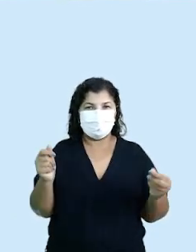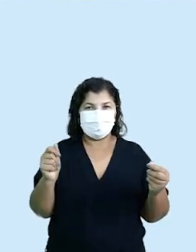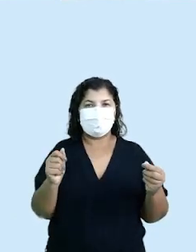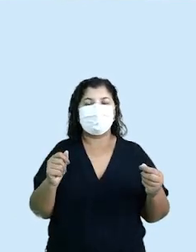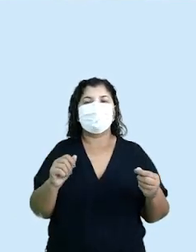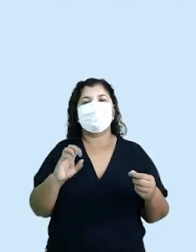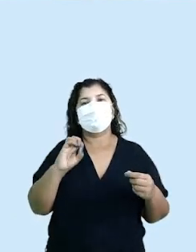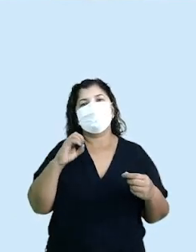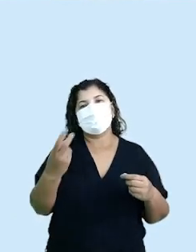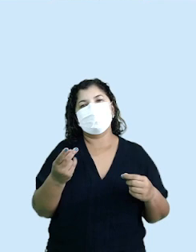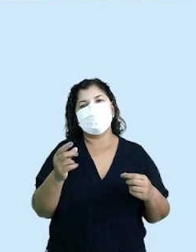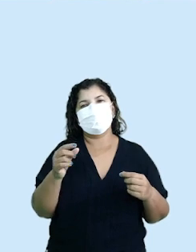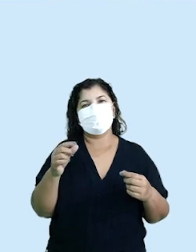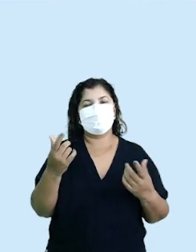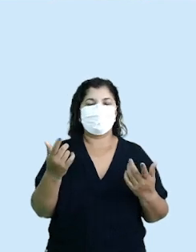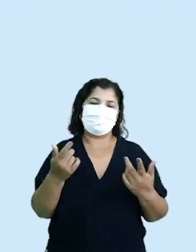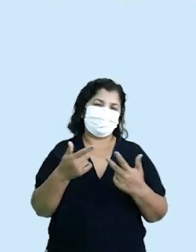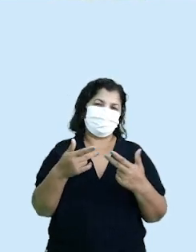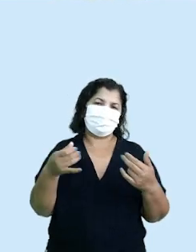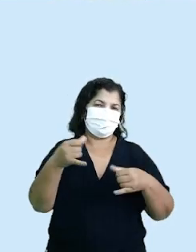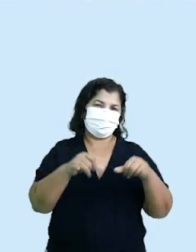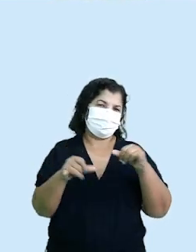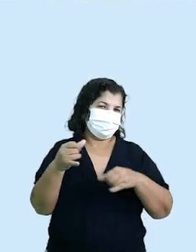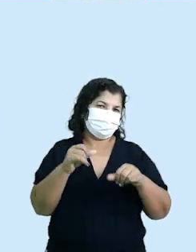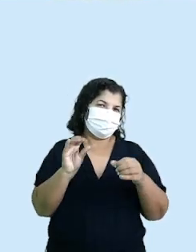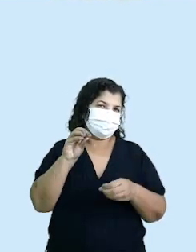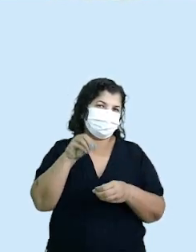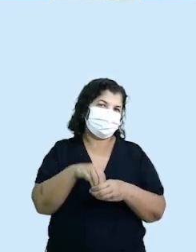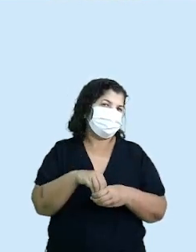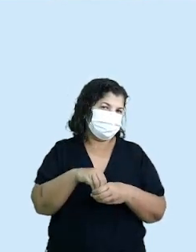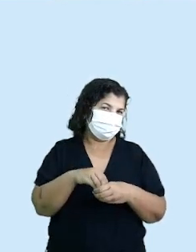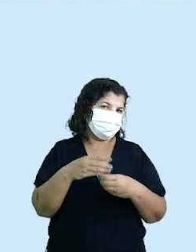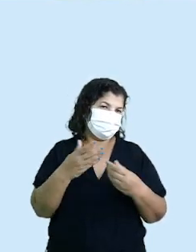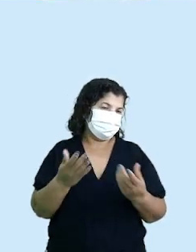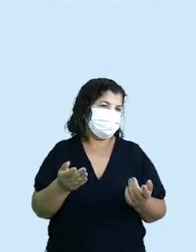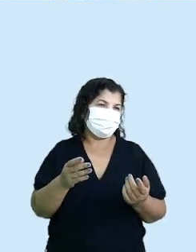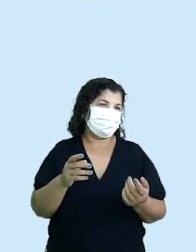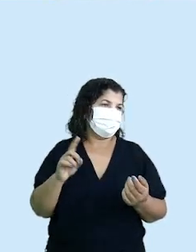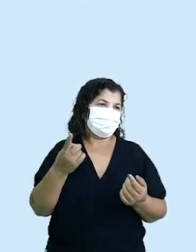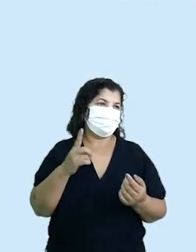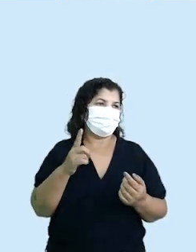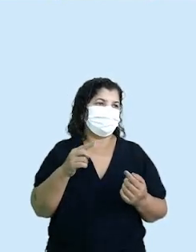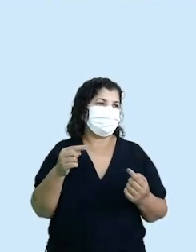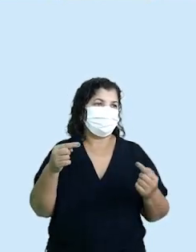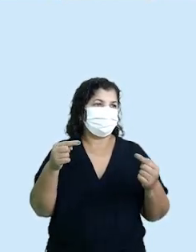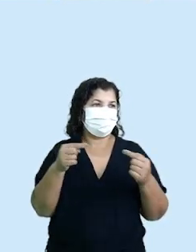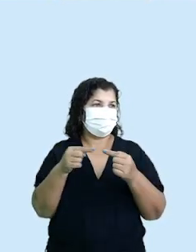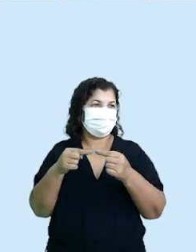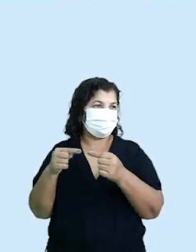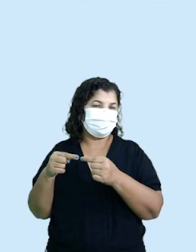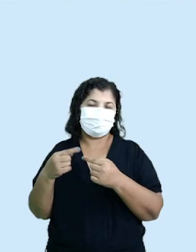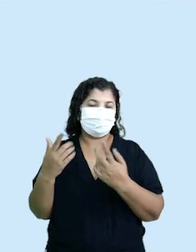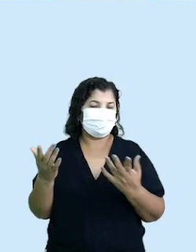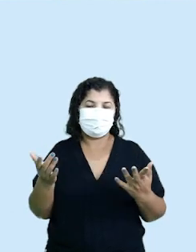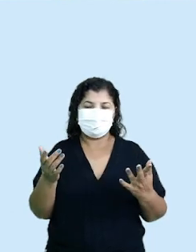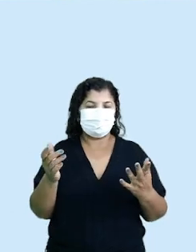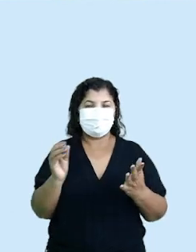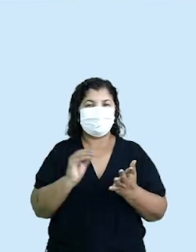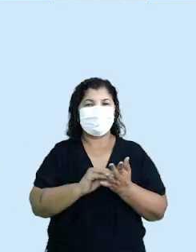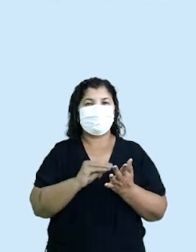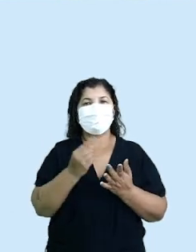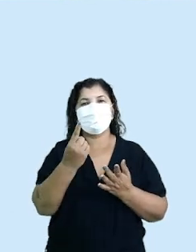as soluções lá presentes. A ponte salina pode não estar mais fazendo efeito, funcionando corretamente. Algum desses elementos é o que